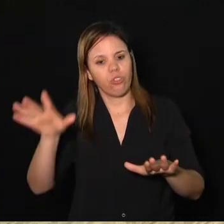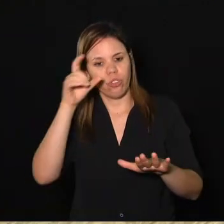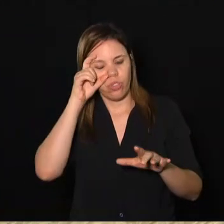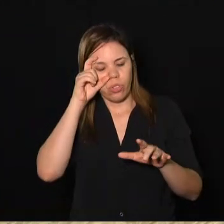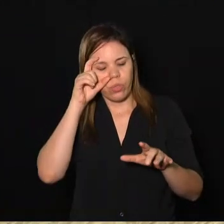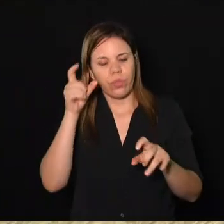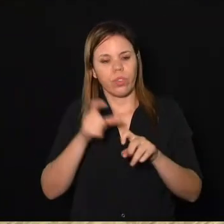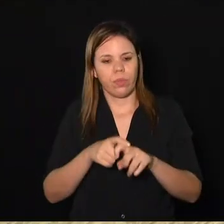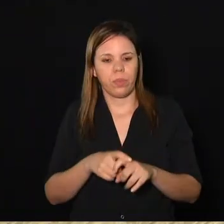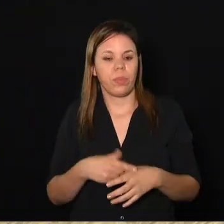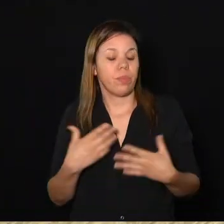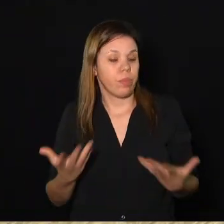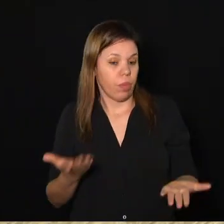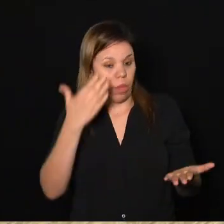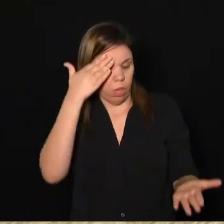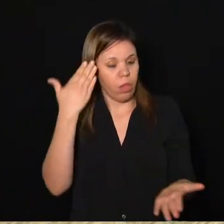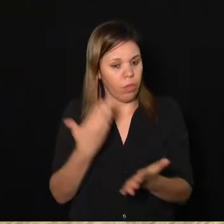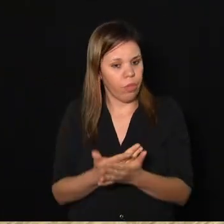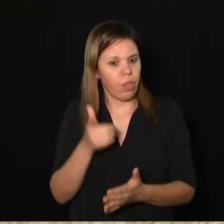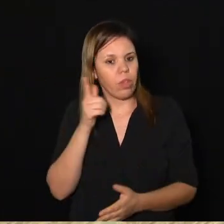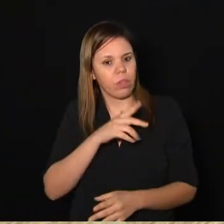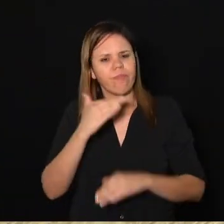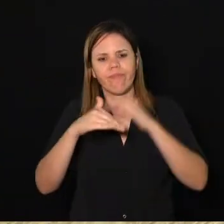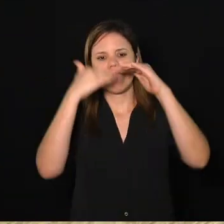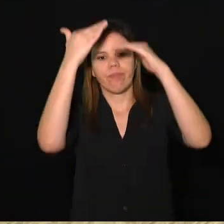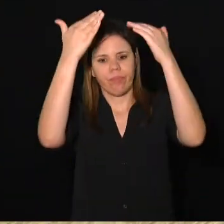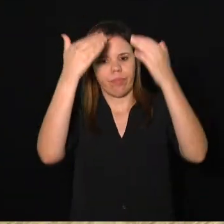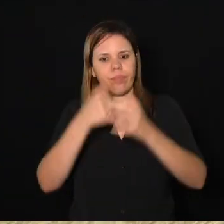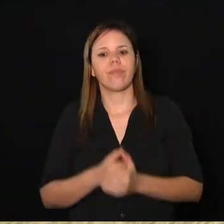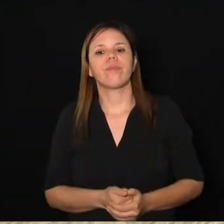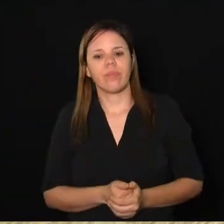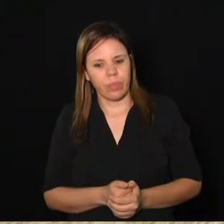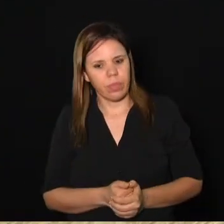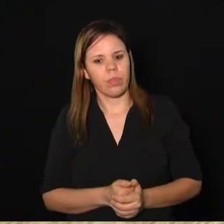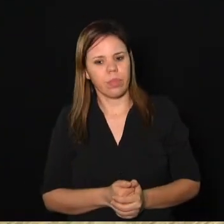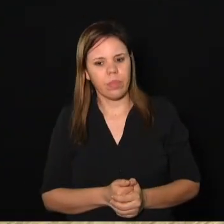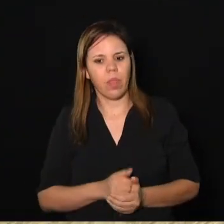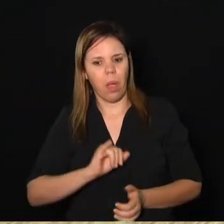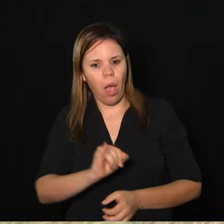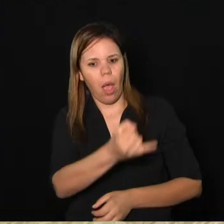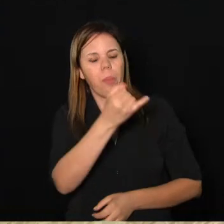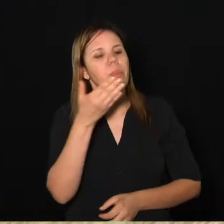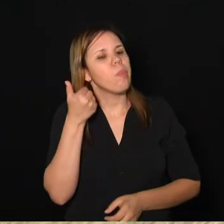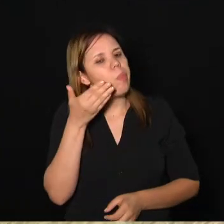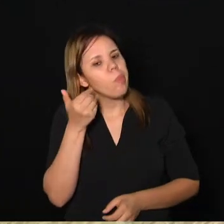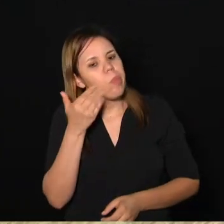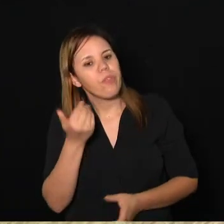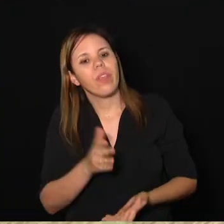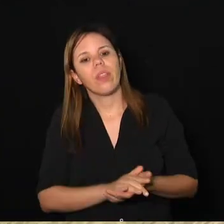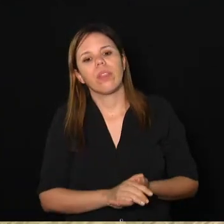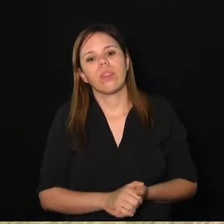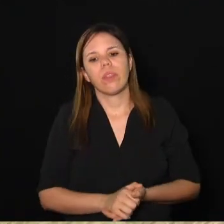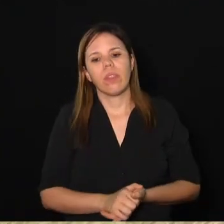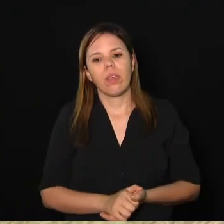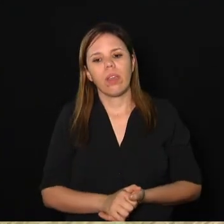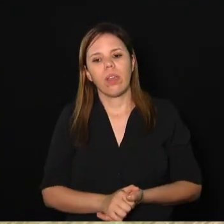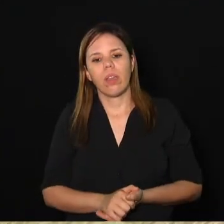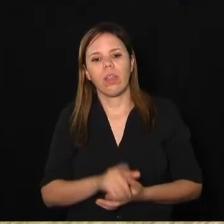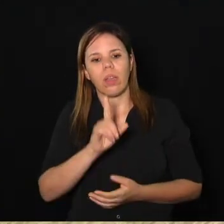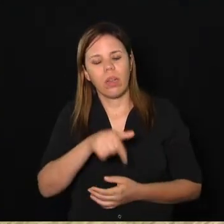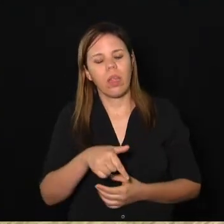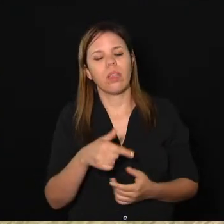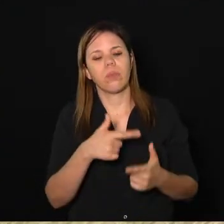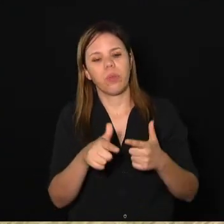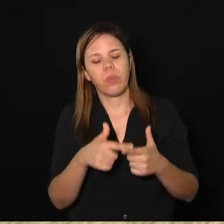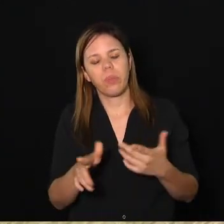eu acredito que nós vamos conseguir avançar e de tudo tirar produtividade na questão e que os técnicos